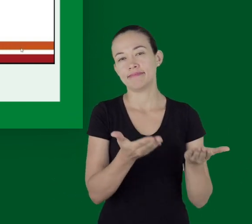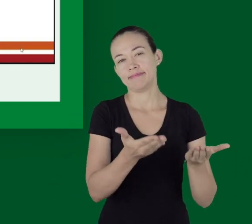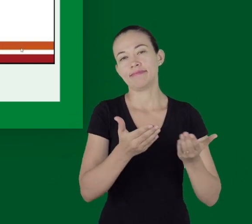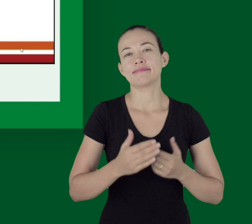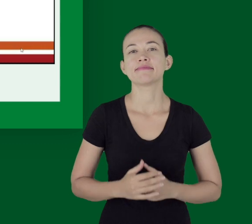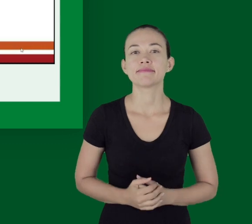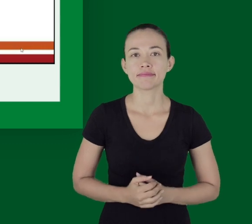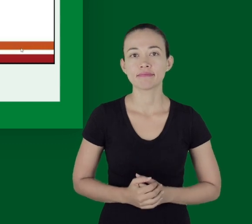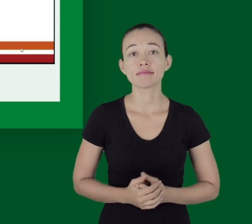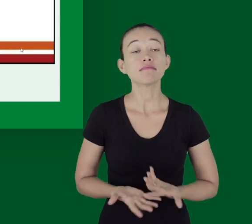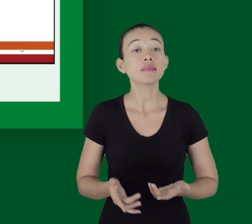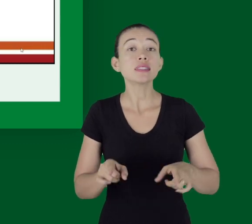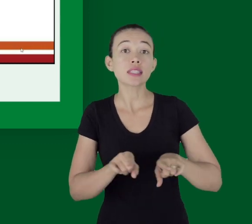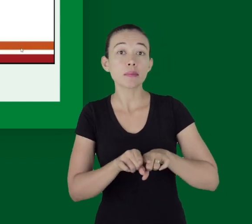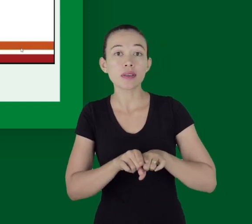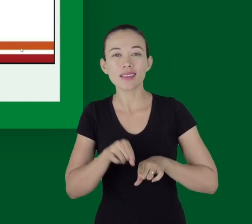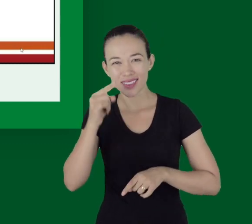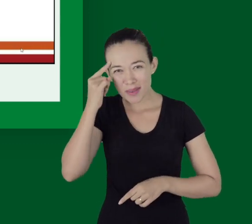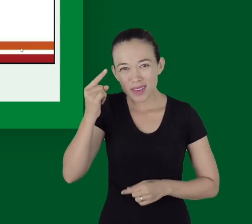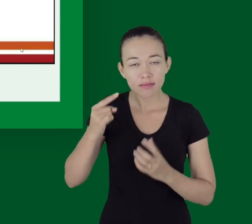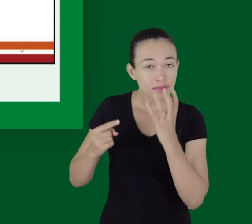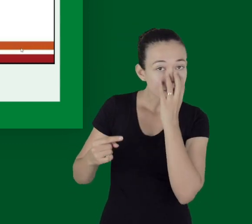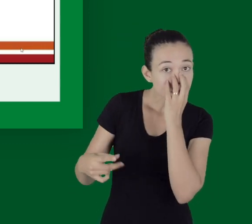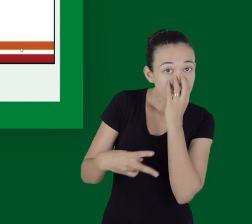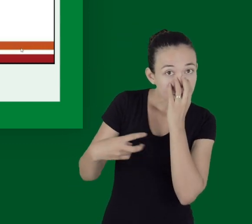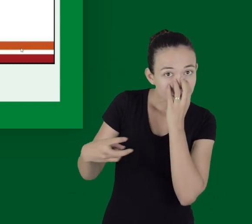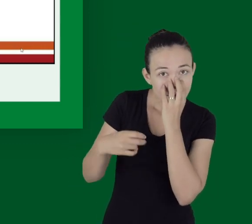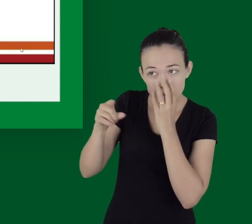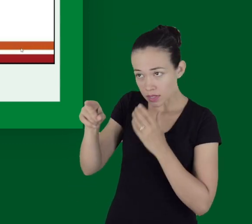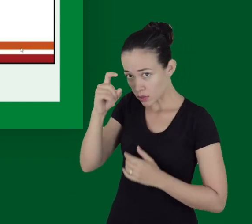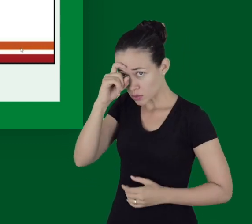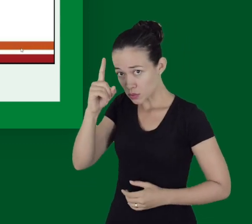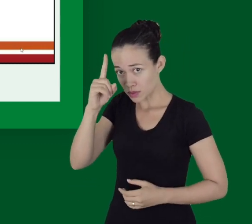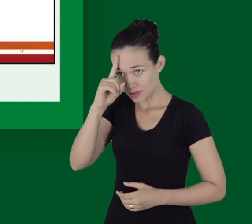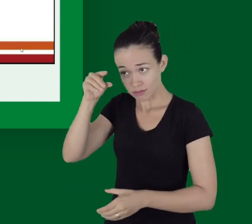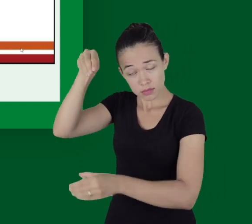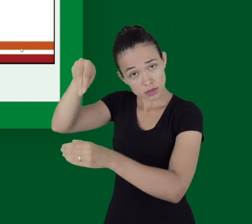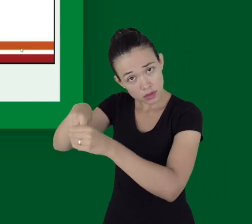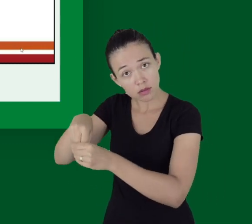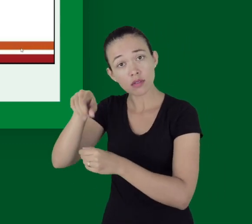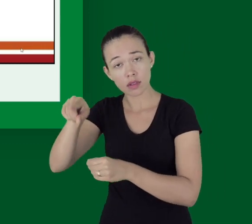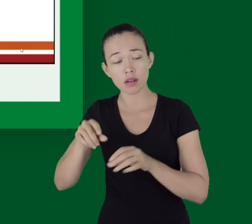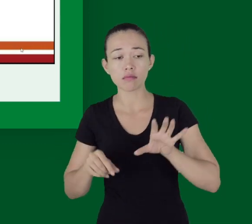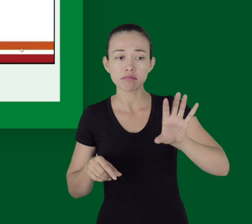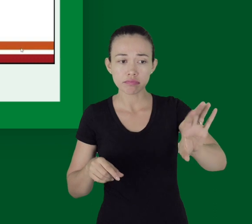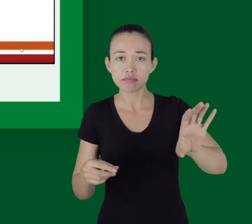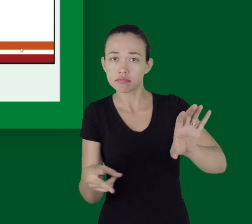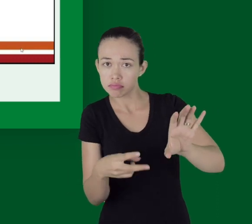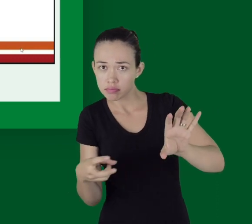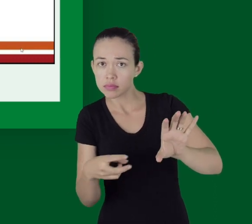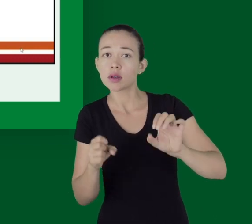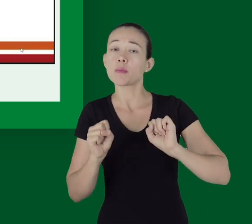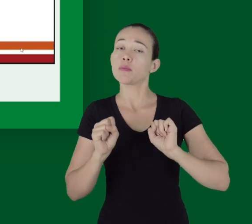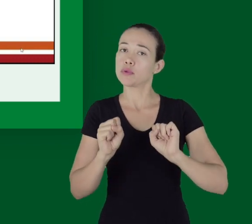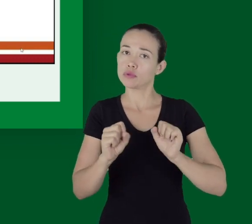a evolução do caso. Então, inicialmente, você pode escolher um dos dois, ou a Venturi até, se for no pronto-socorro, e ir mudando essa